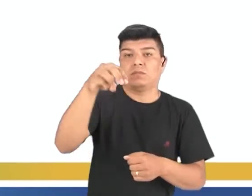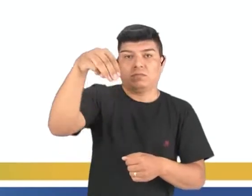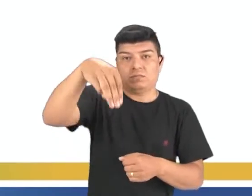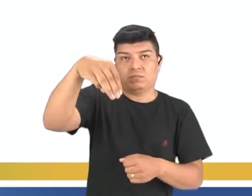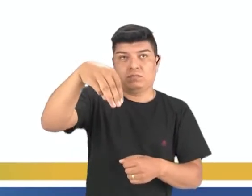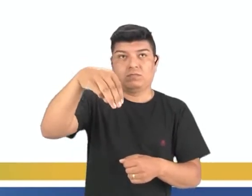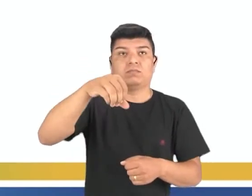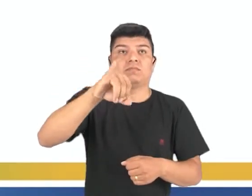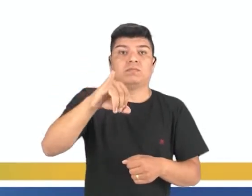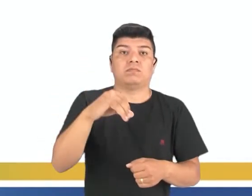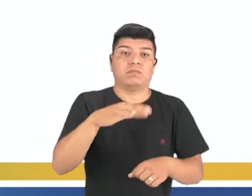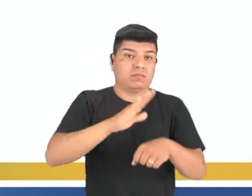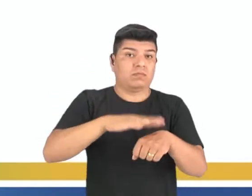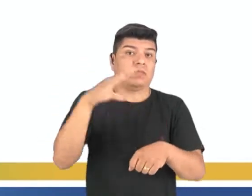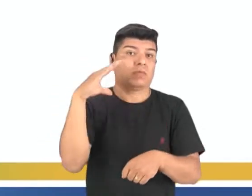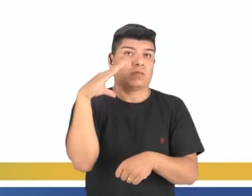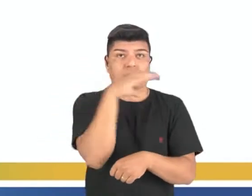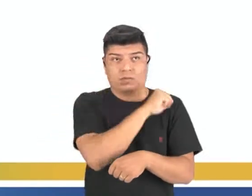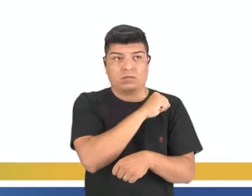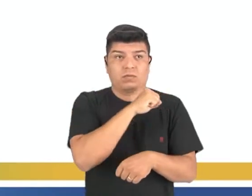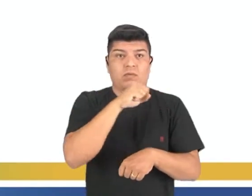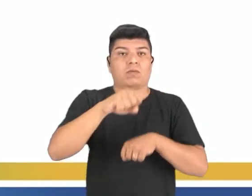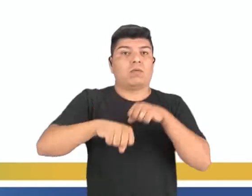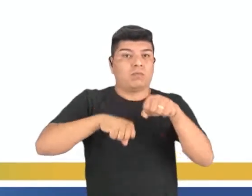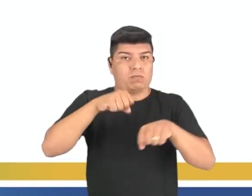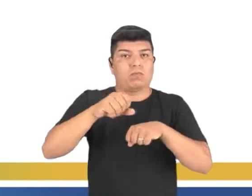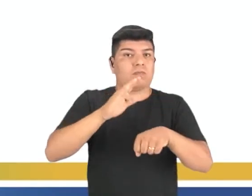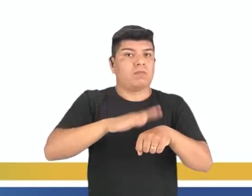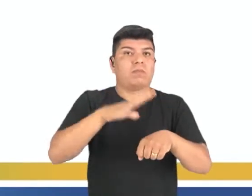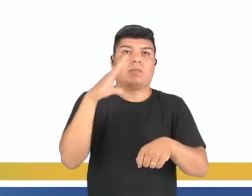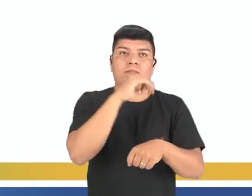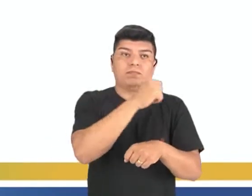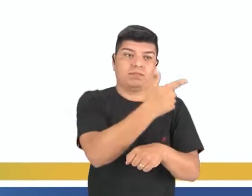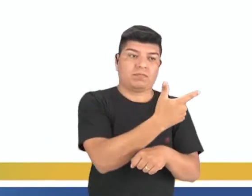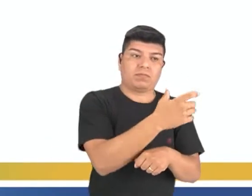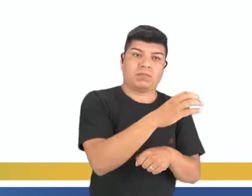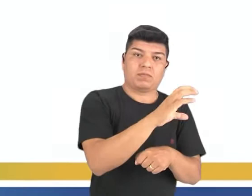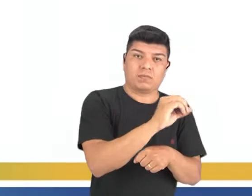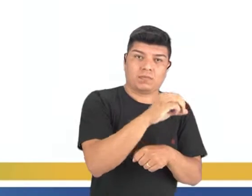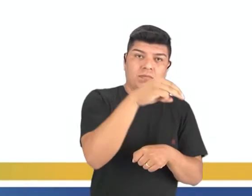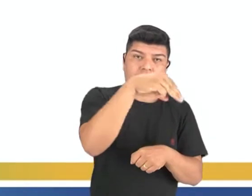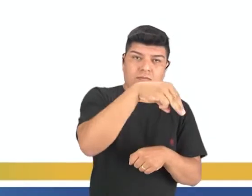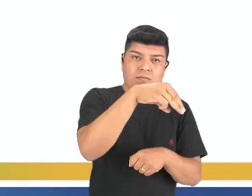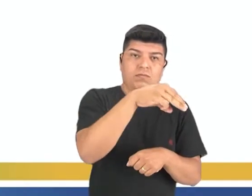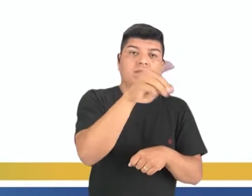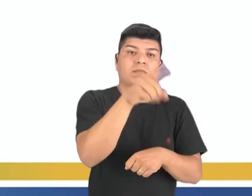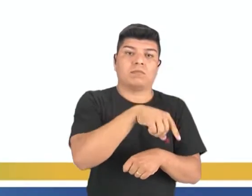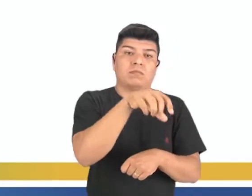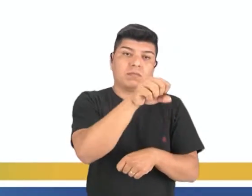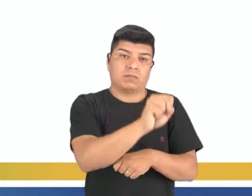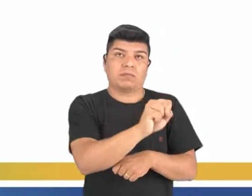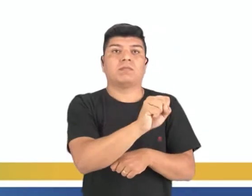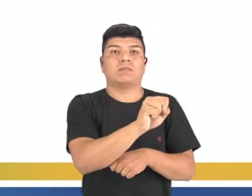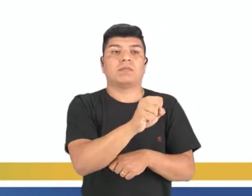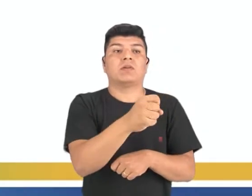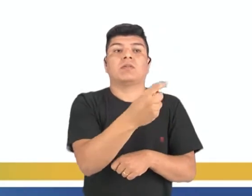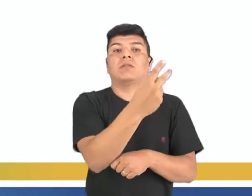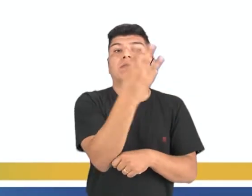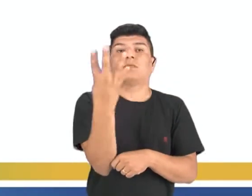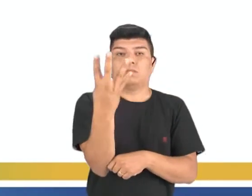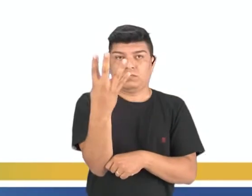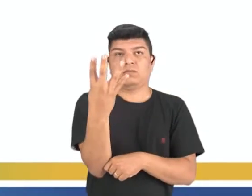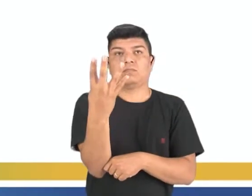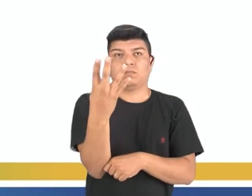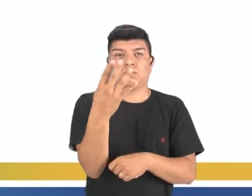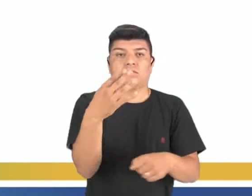mais acelerado um pouquinho, se ele aumentar essa velocidade para 20 metros por segundo, quanto tempo ele vai gastar lá para chegar